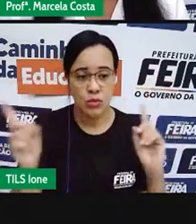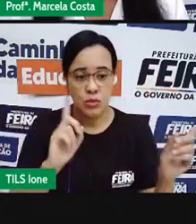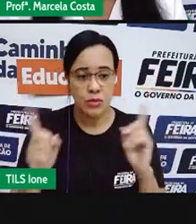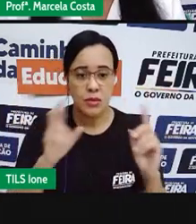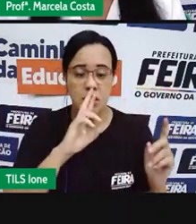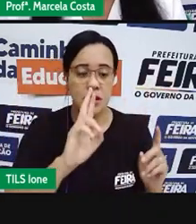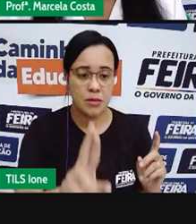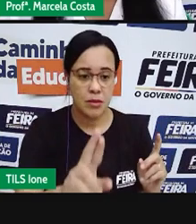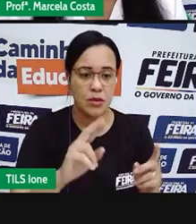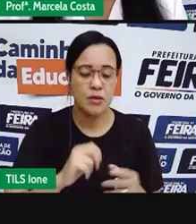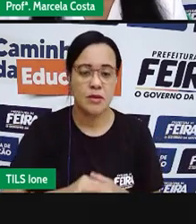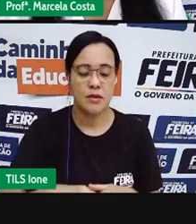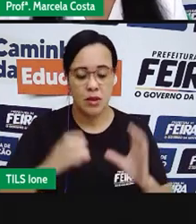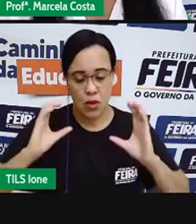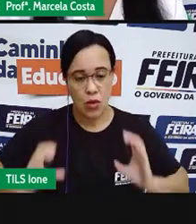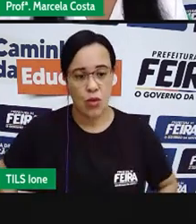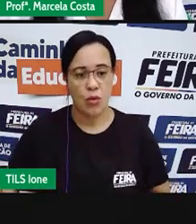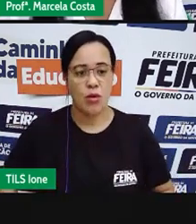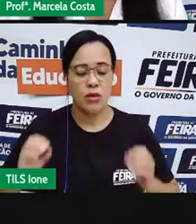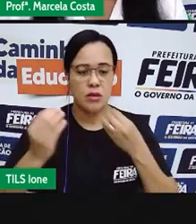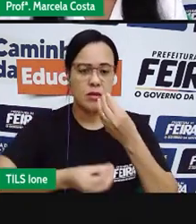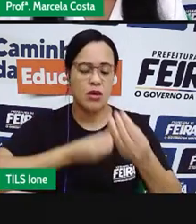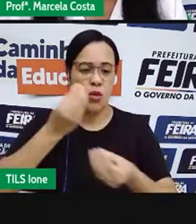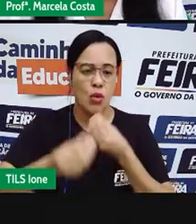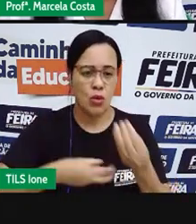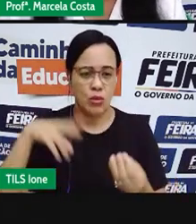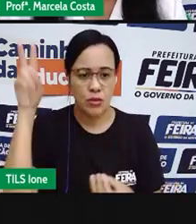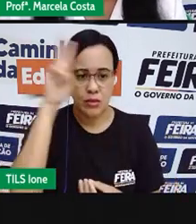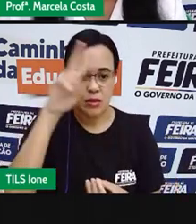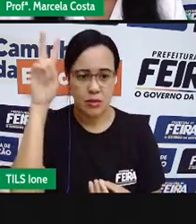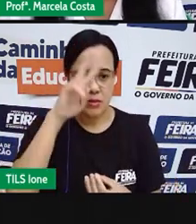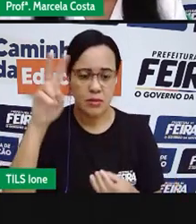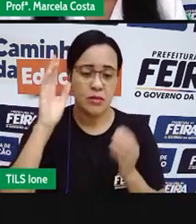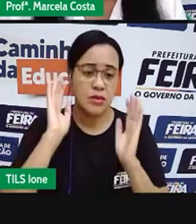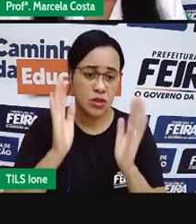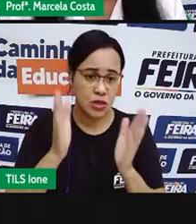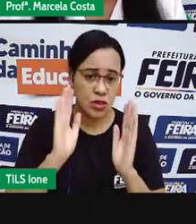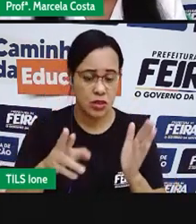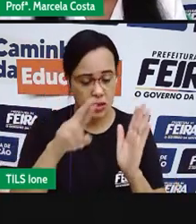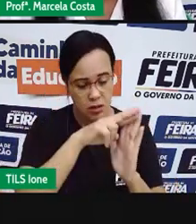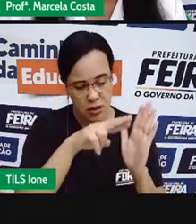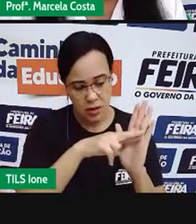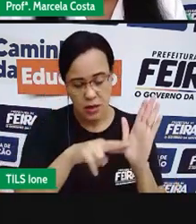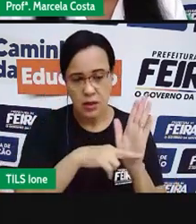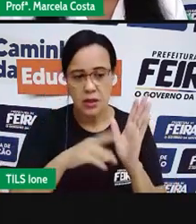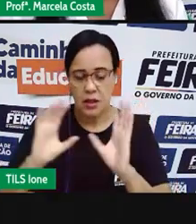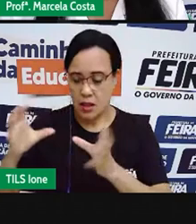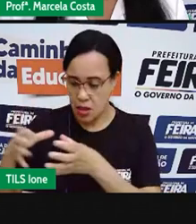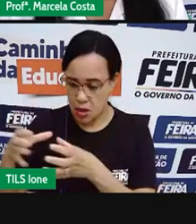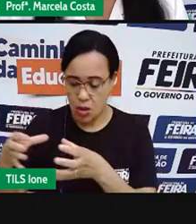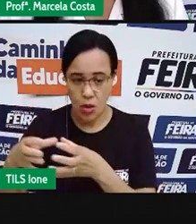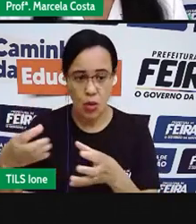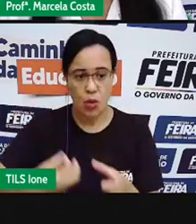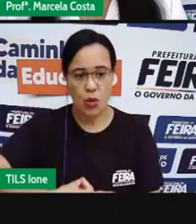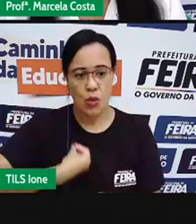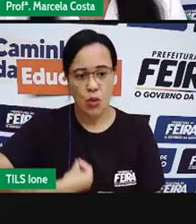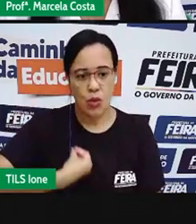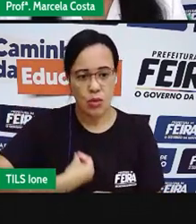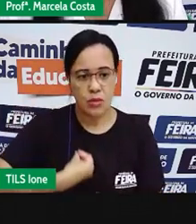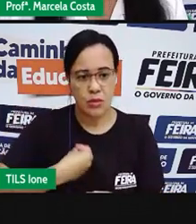aquele comportamento. Lembrando, criançada, que a gente já viu que as regras de convivência, né,